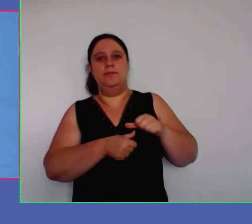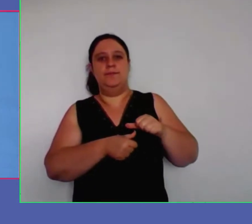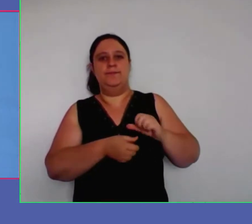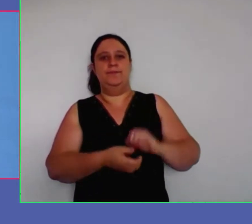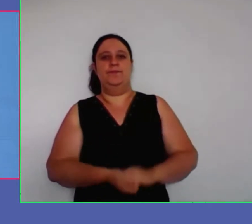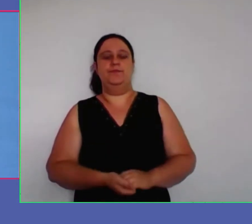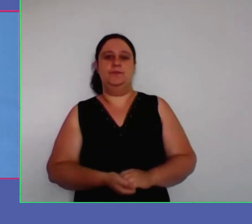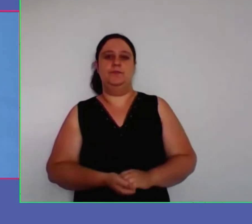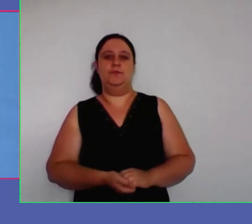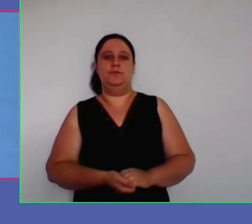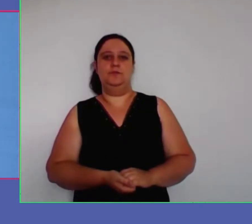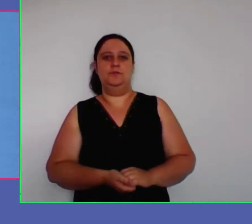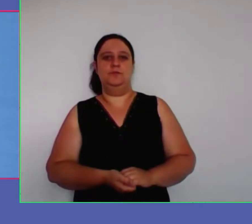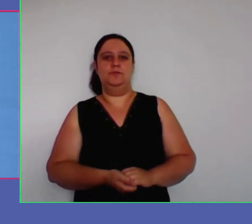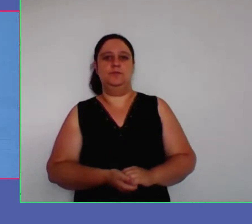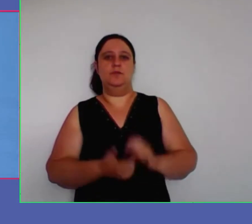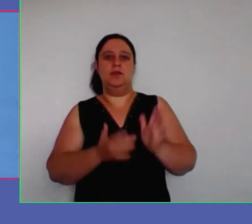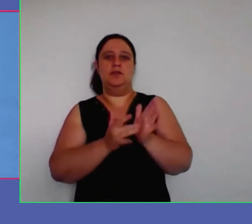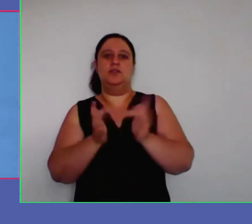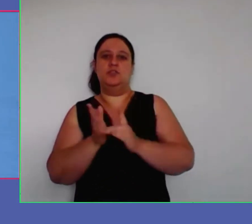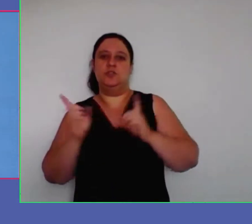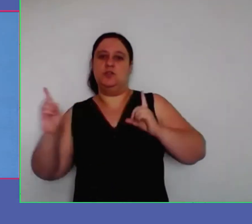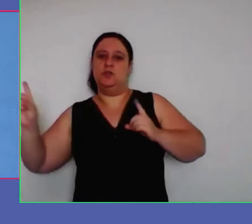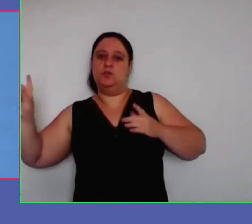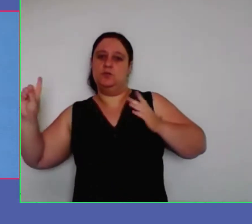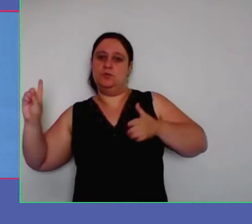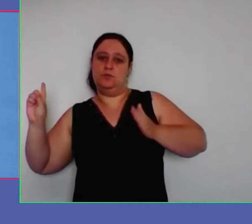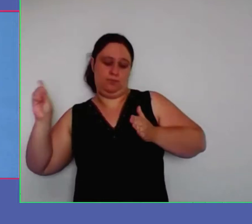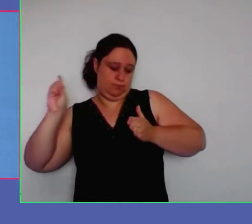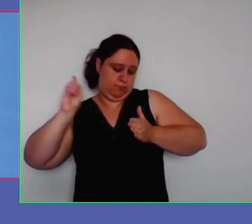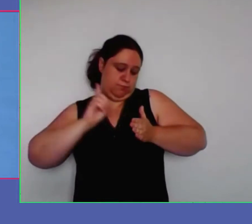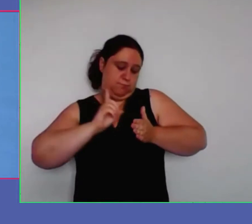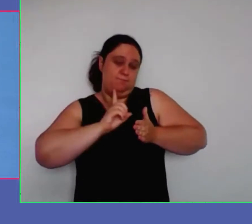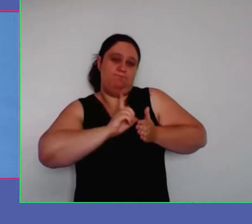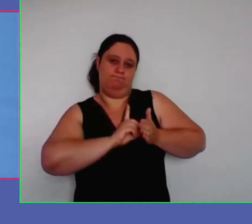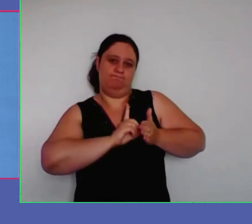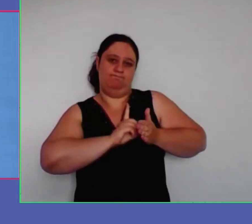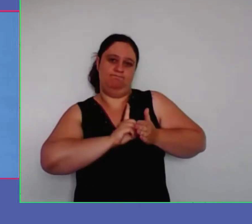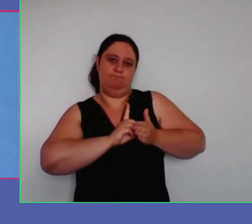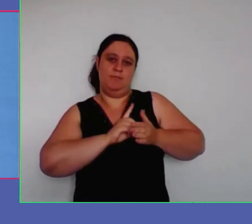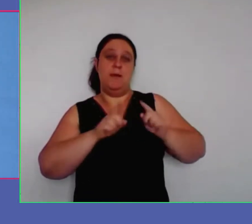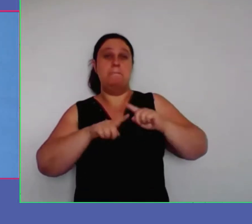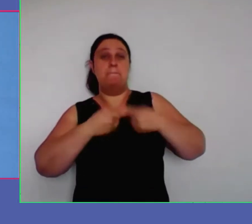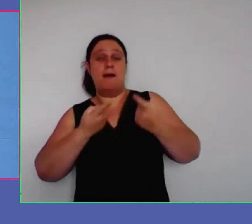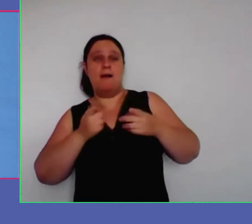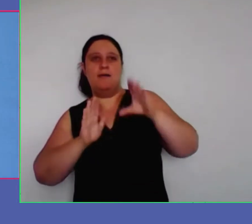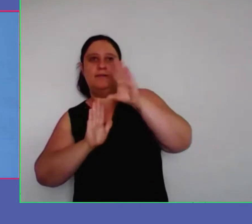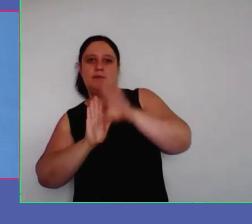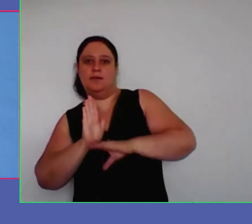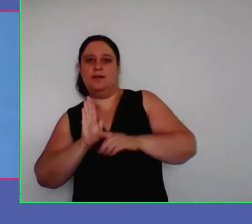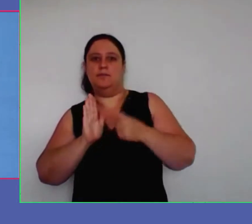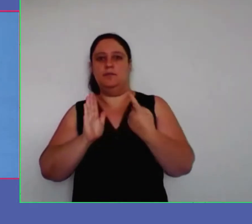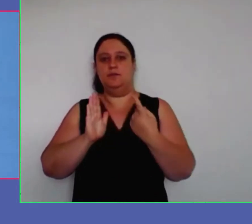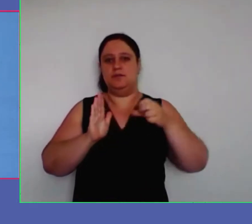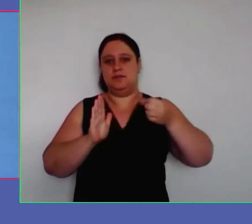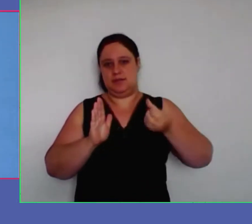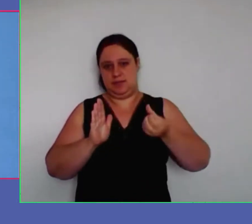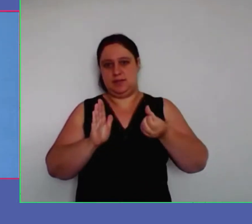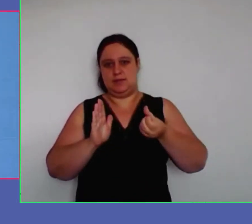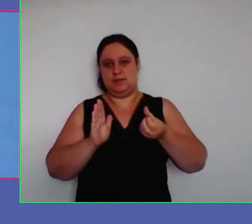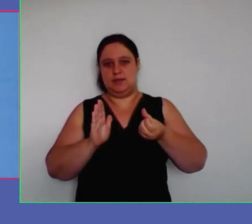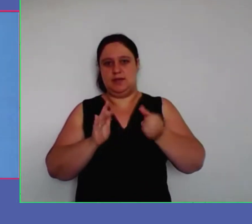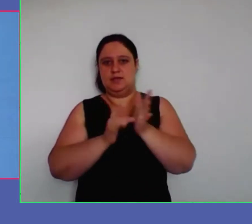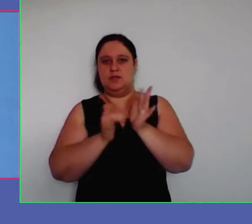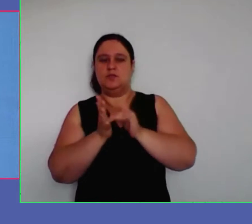habitação nos corações desses indivíduos. Todavia, a partir do capítulo 16, ele mostra algo